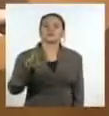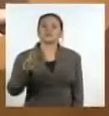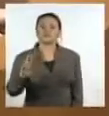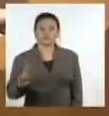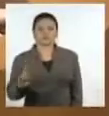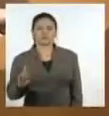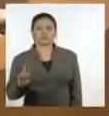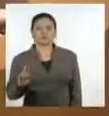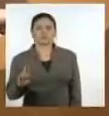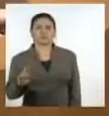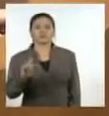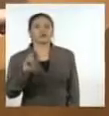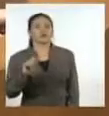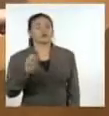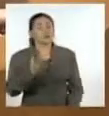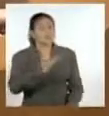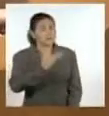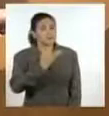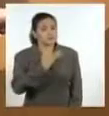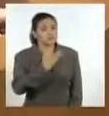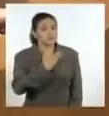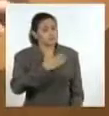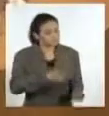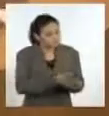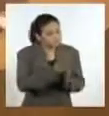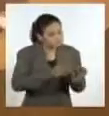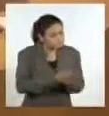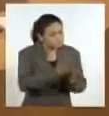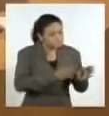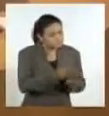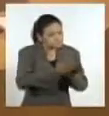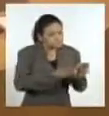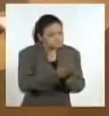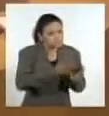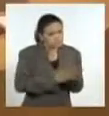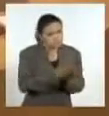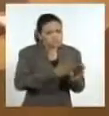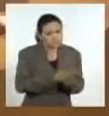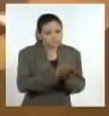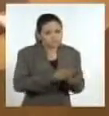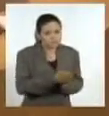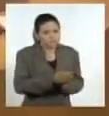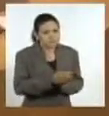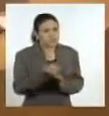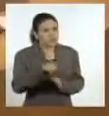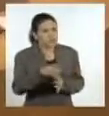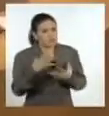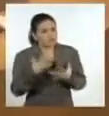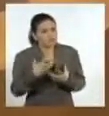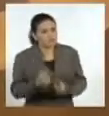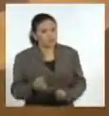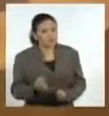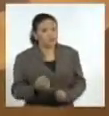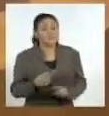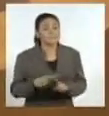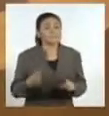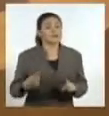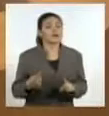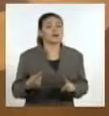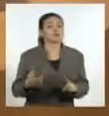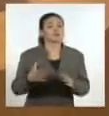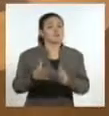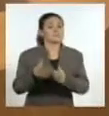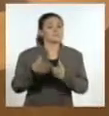o convenceram. E Antônio Jorge Dino fez algumas exigências. Primeira, que